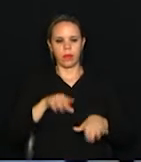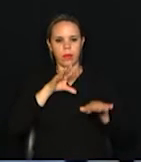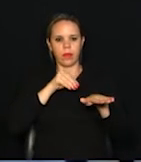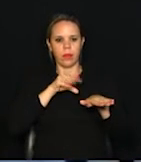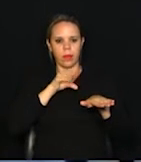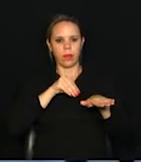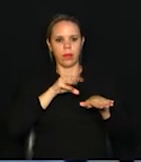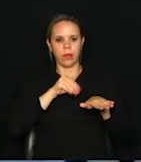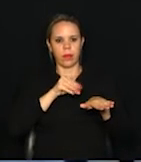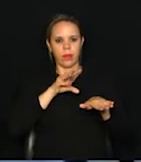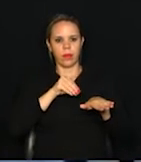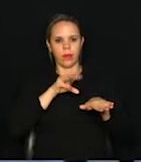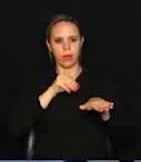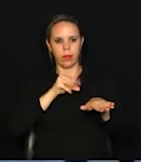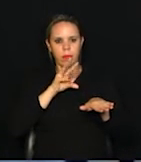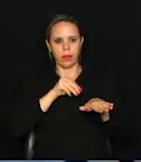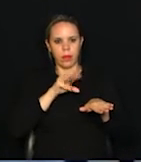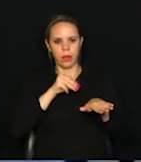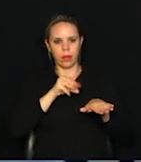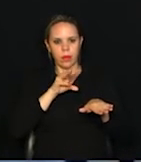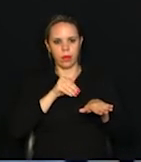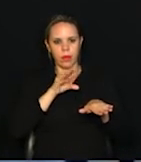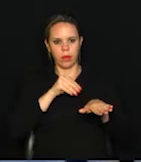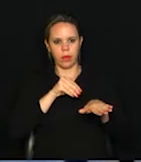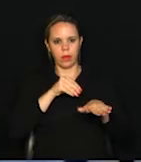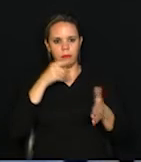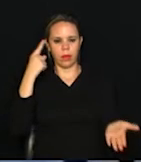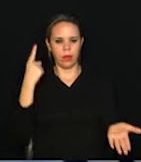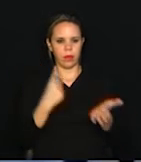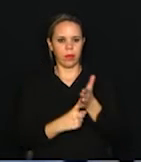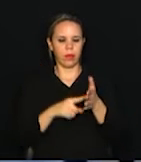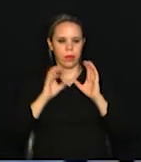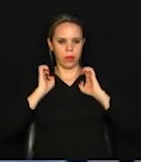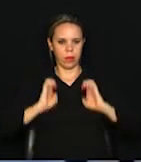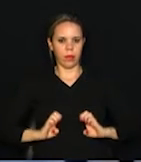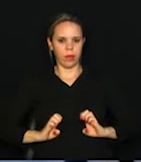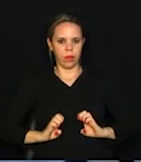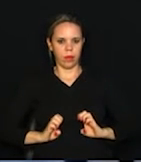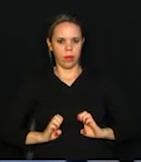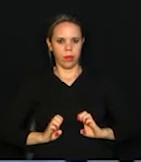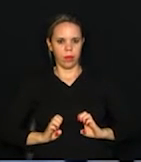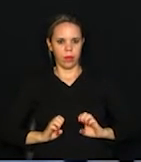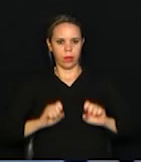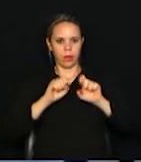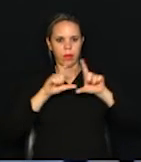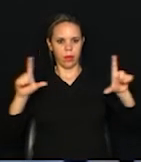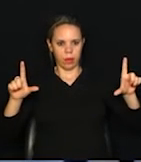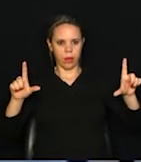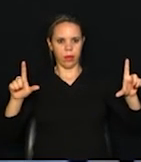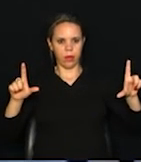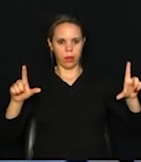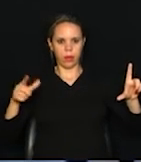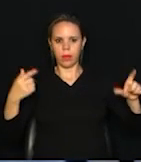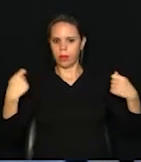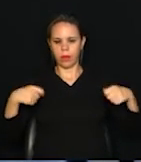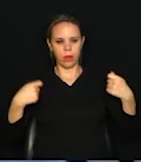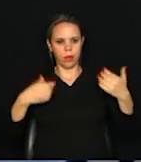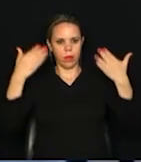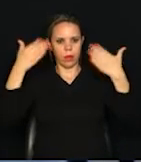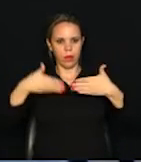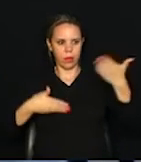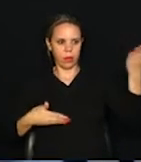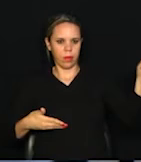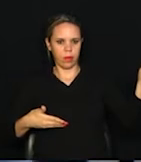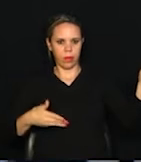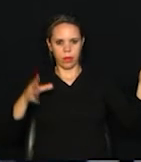é uma máquina fotográfica de um compromisso de ética. Aquela placa lá nem deveria estar lá, nem precisaria estar lá, porque